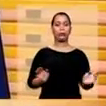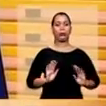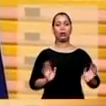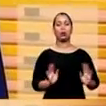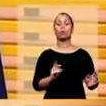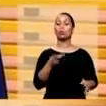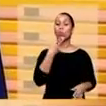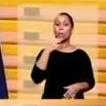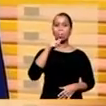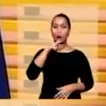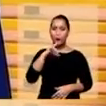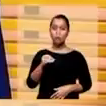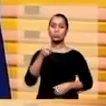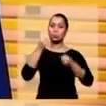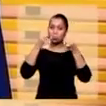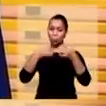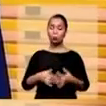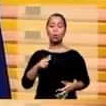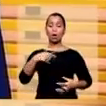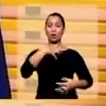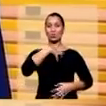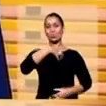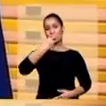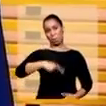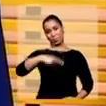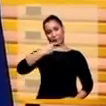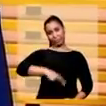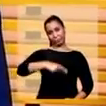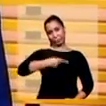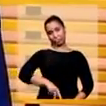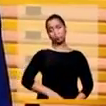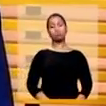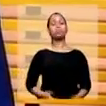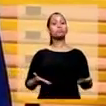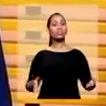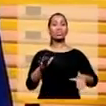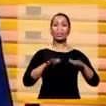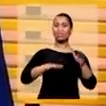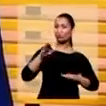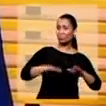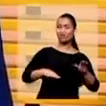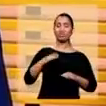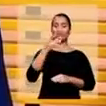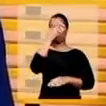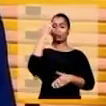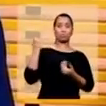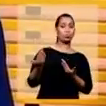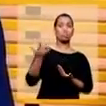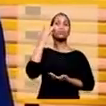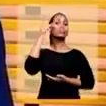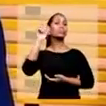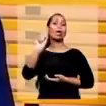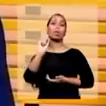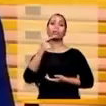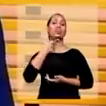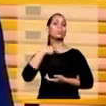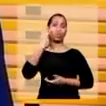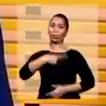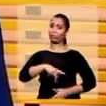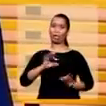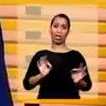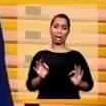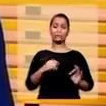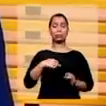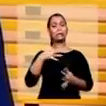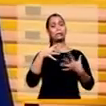É muito bem o que o Marcos disse, é o comportamento. Então, muitas vezes o jovem ele não sabe ainda o que ele quer, né?